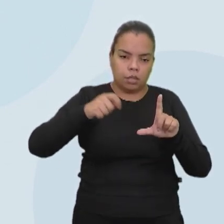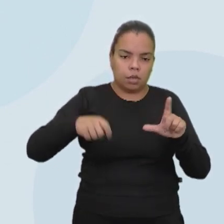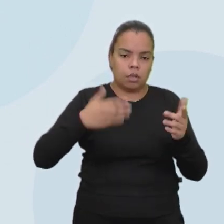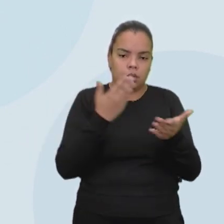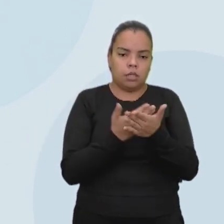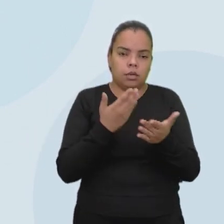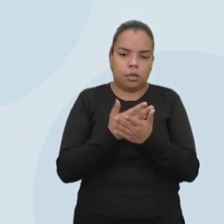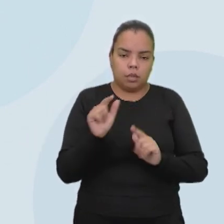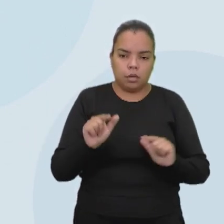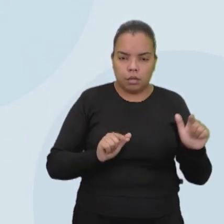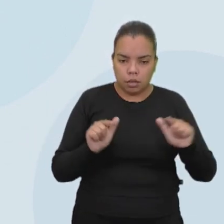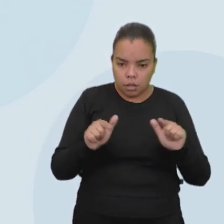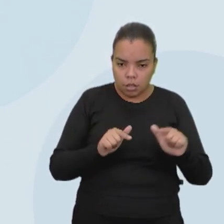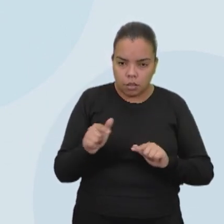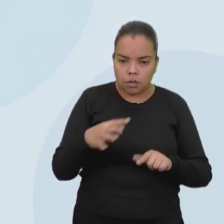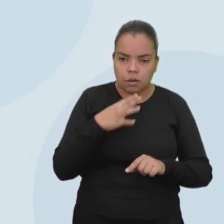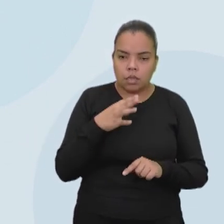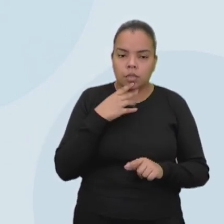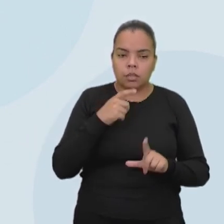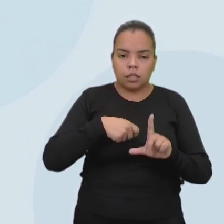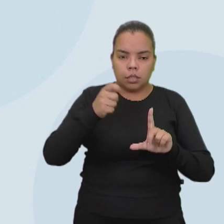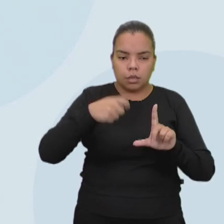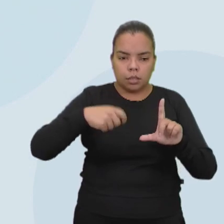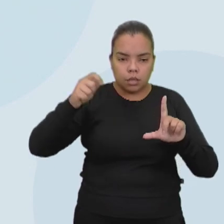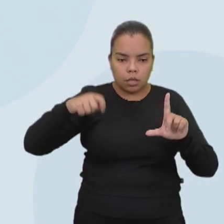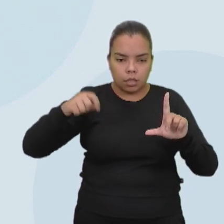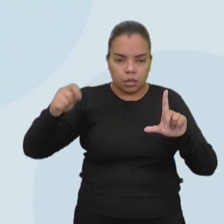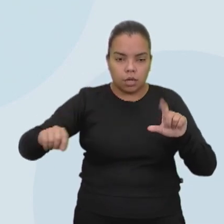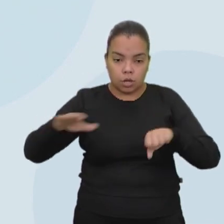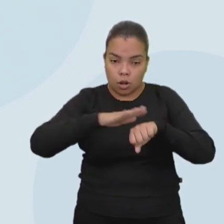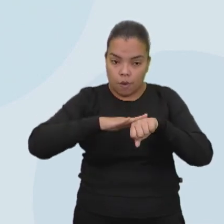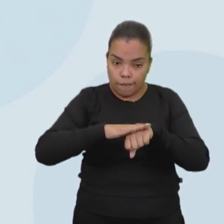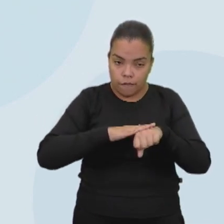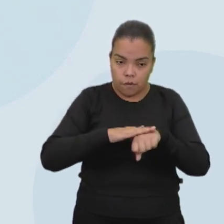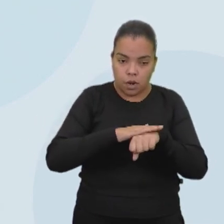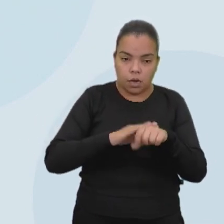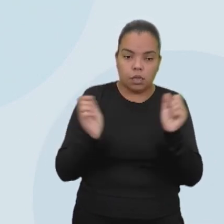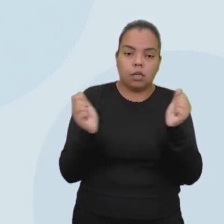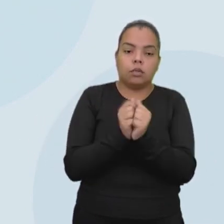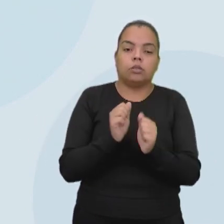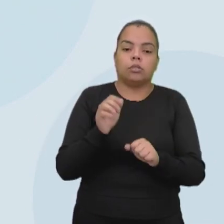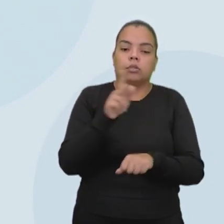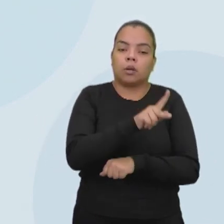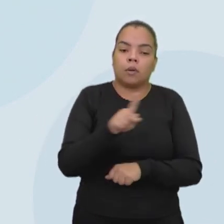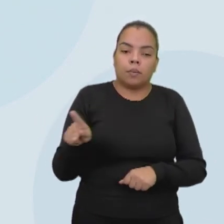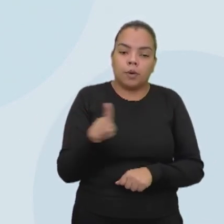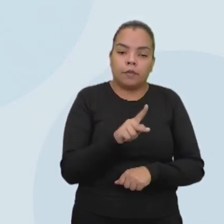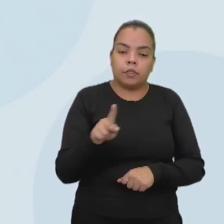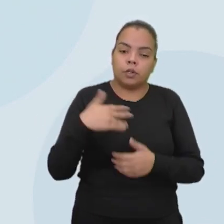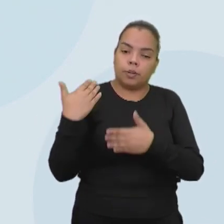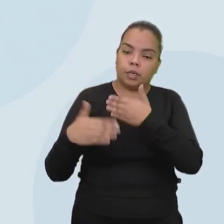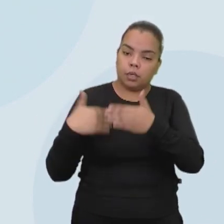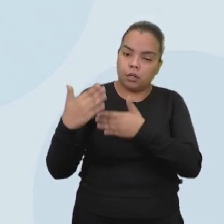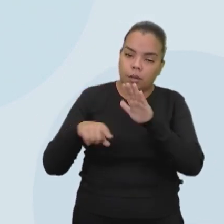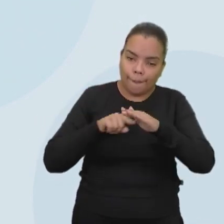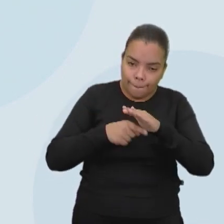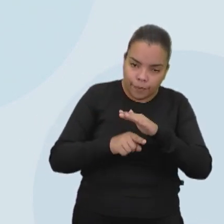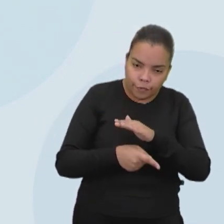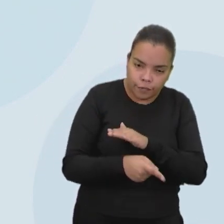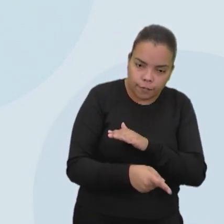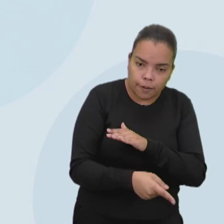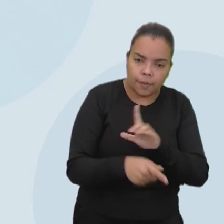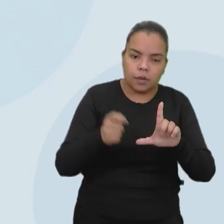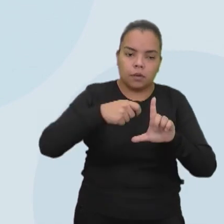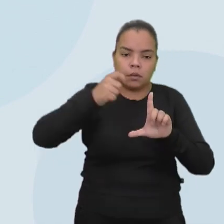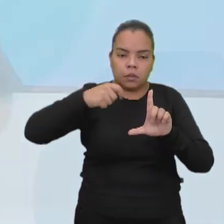com conhecimento estatístico, conversam com o professor do componente para desenvolver um aprofundamento dos índices